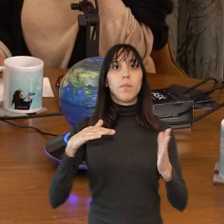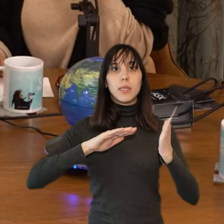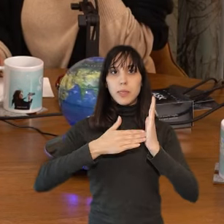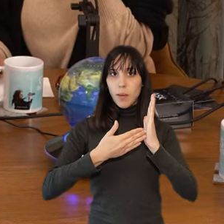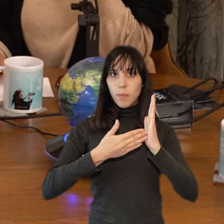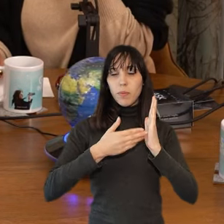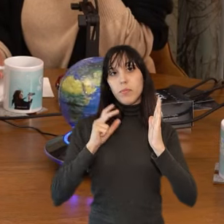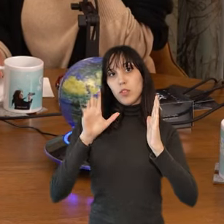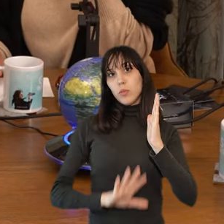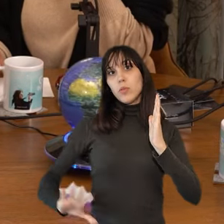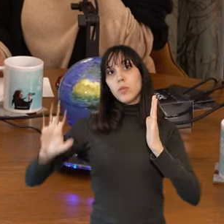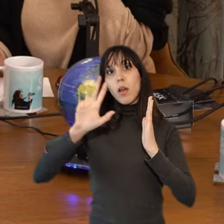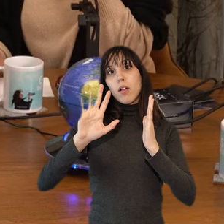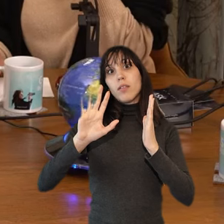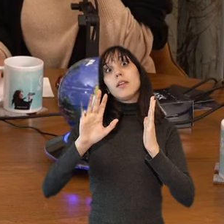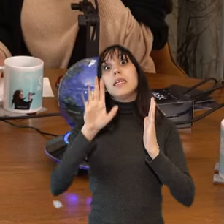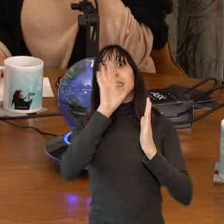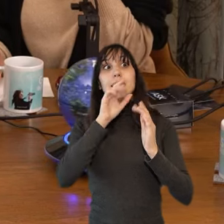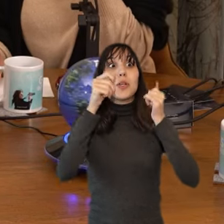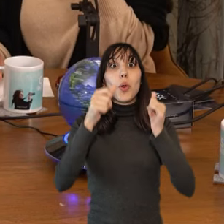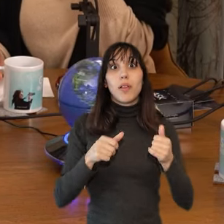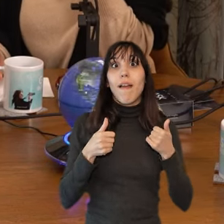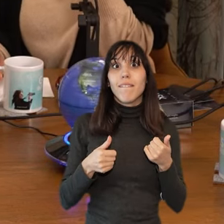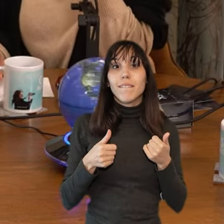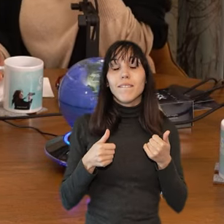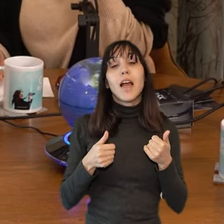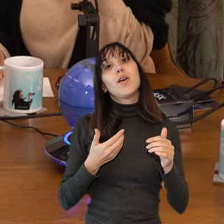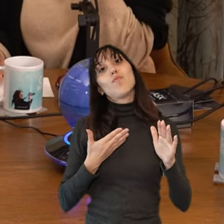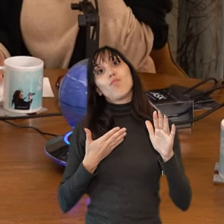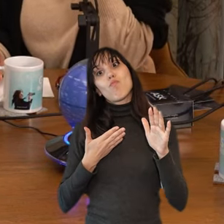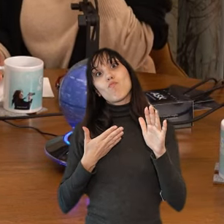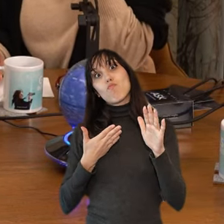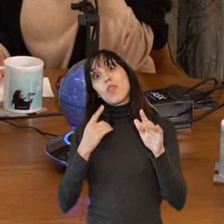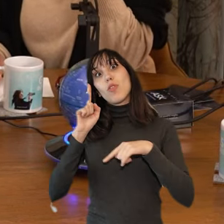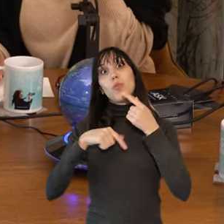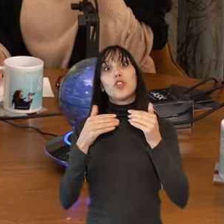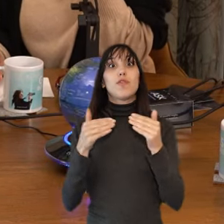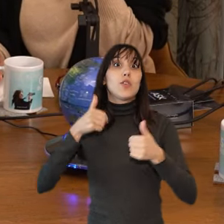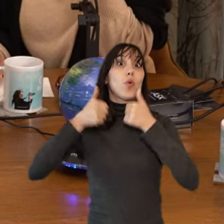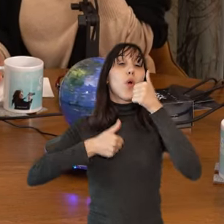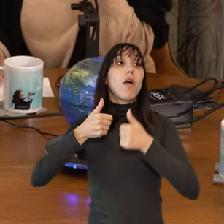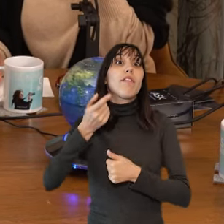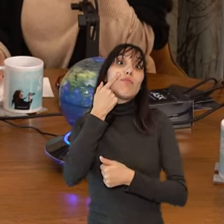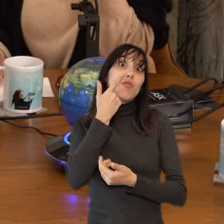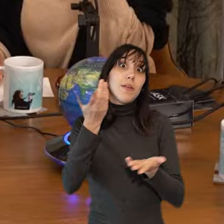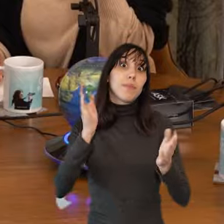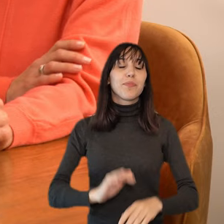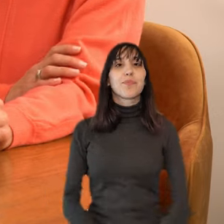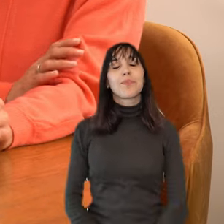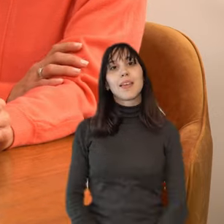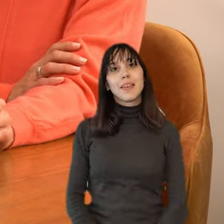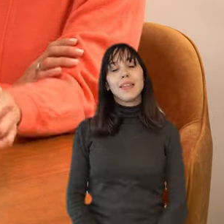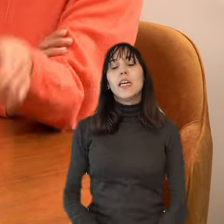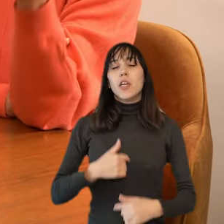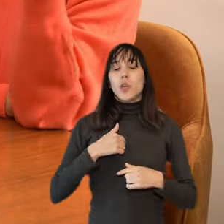Exame Nacional ele tende de boa nota entra portanto a fase concorre e vamos ver eu fiquei